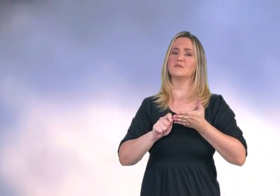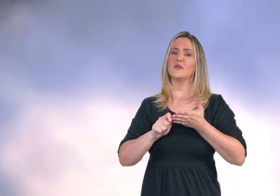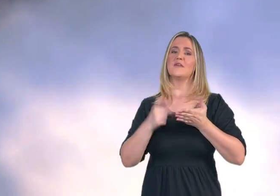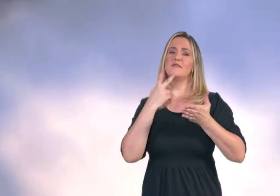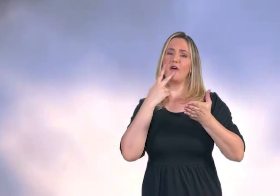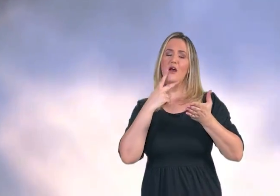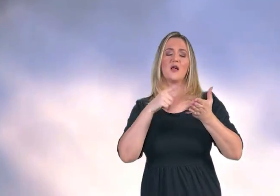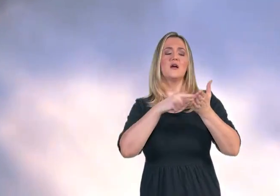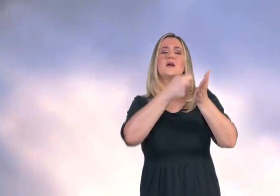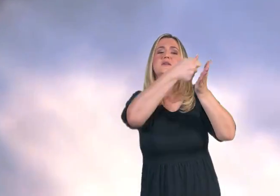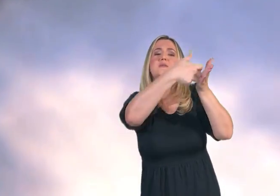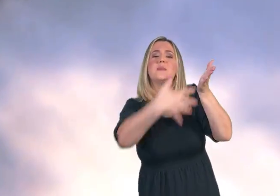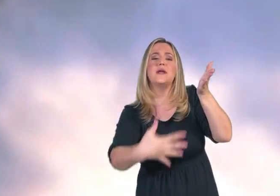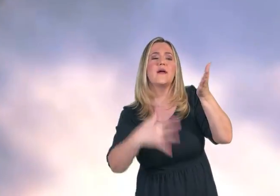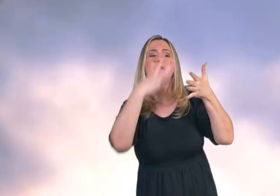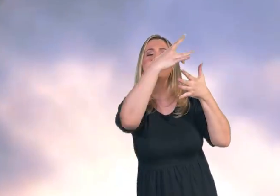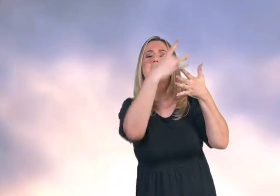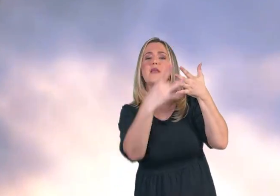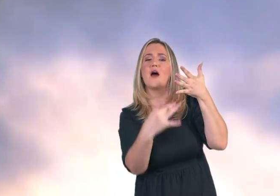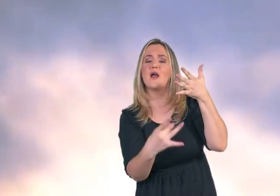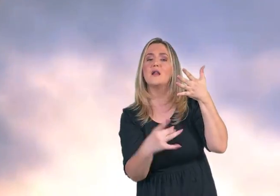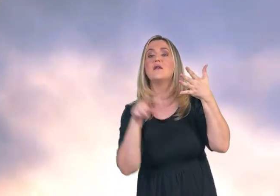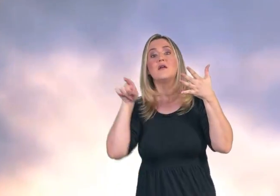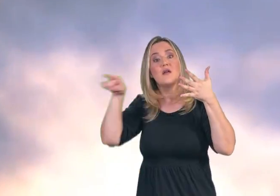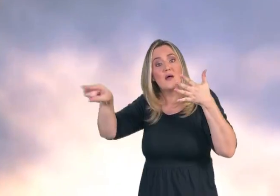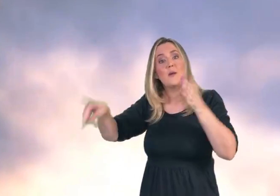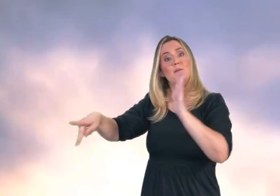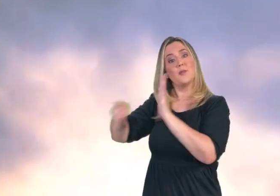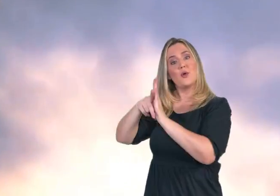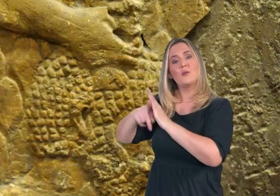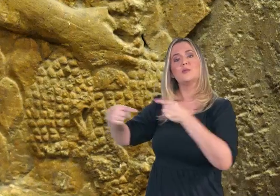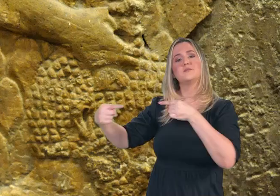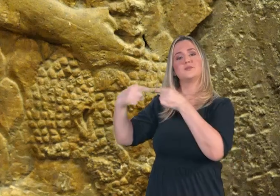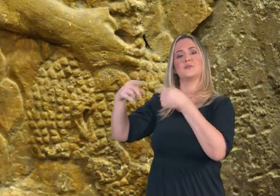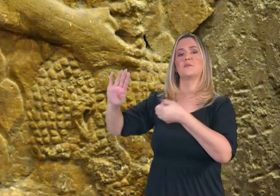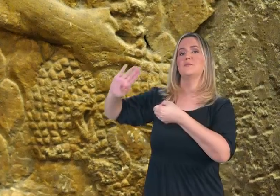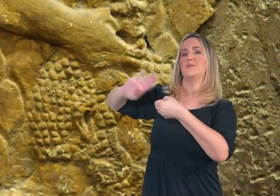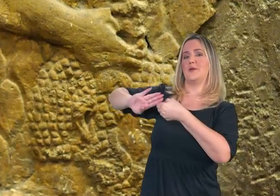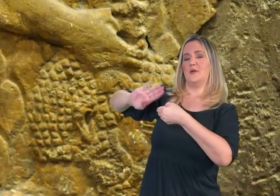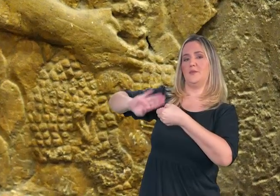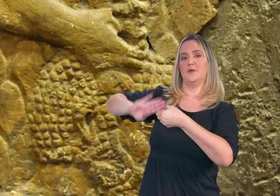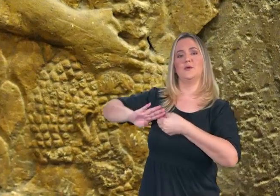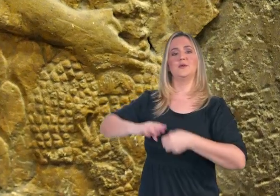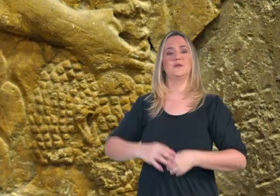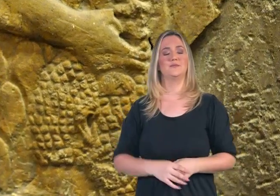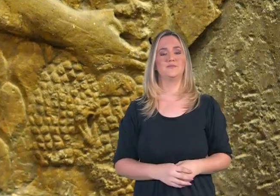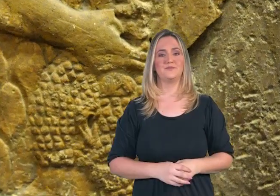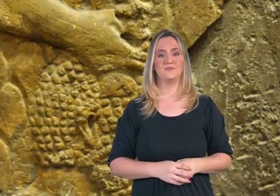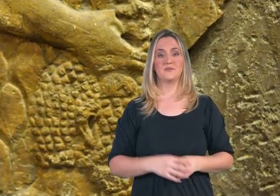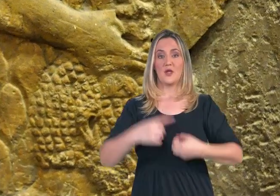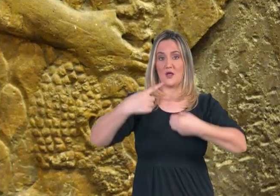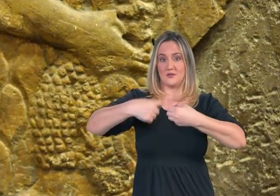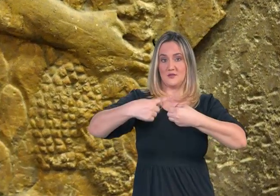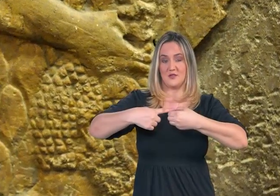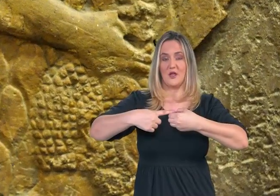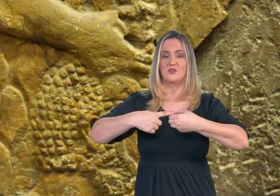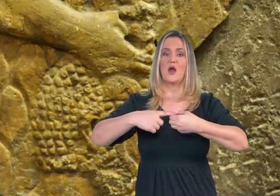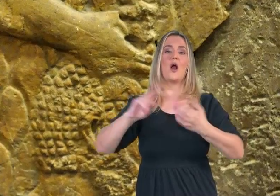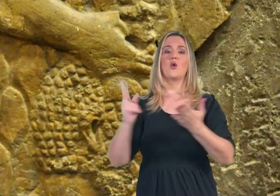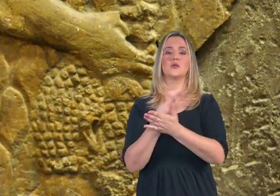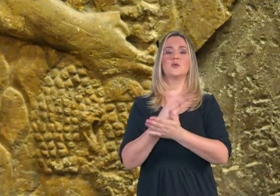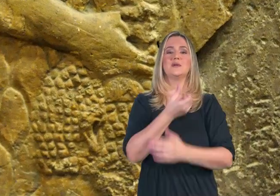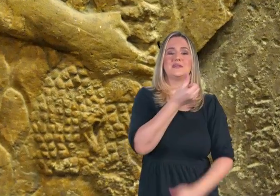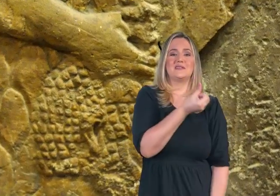que o Entemenank seria o templo referido naquela inscrição. A cidade da Babilônia, pelo que sabemos, foi destruída